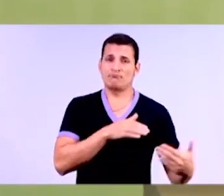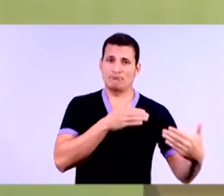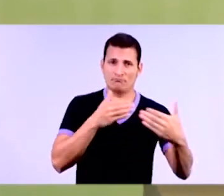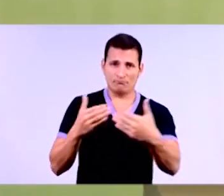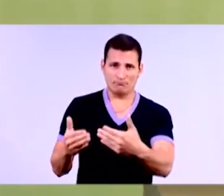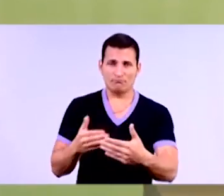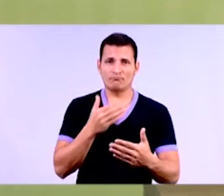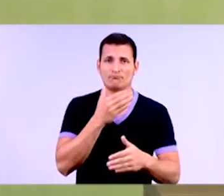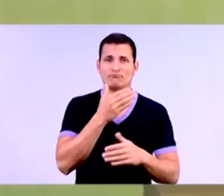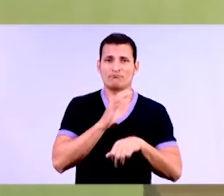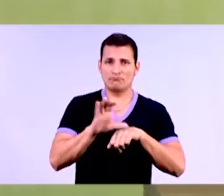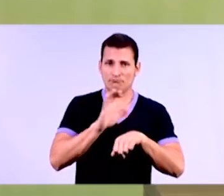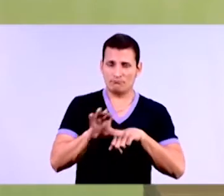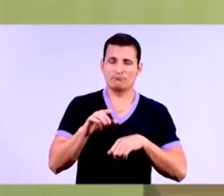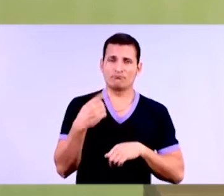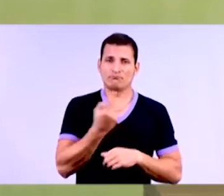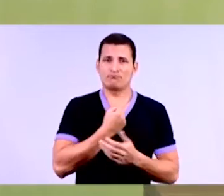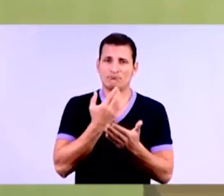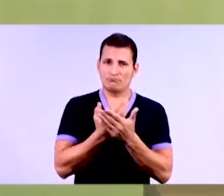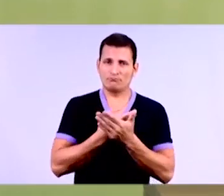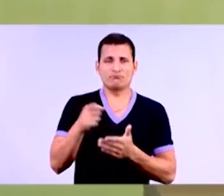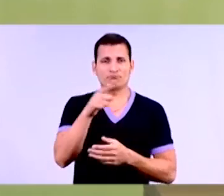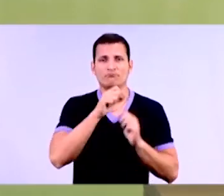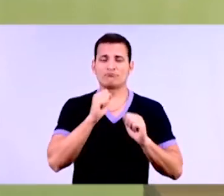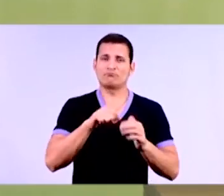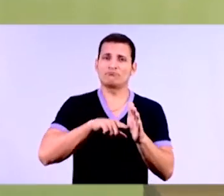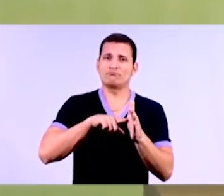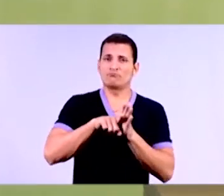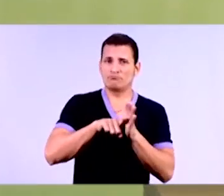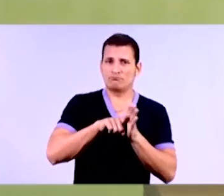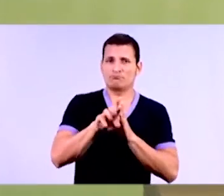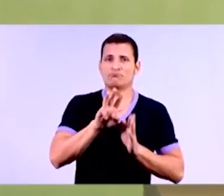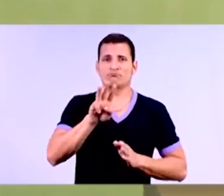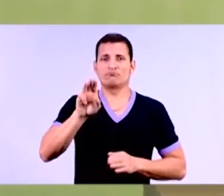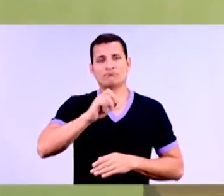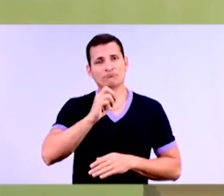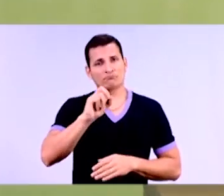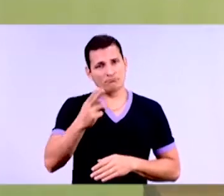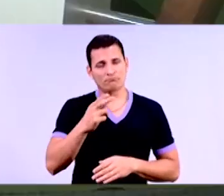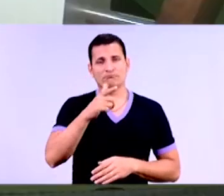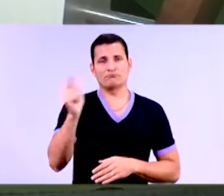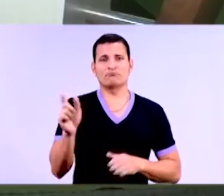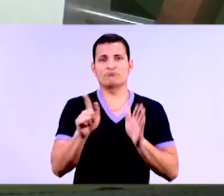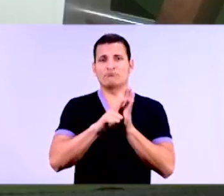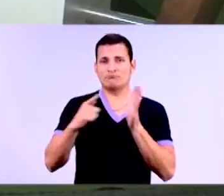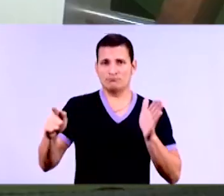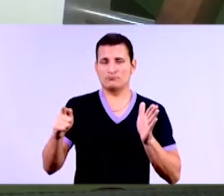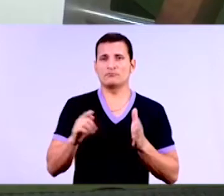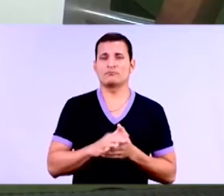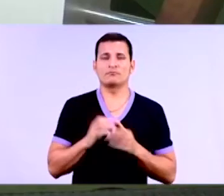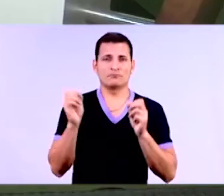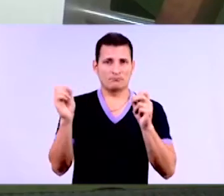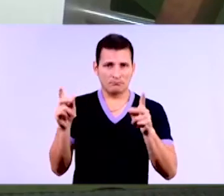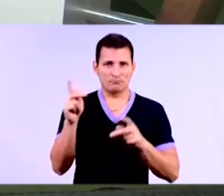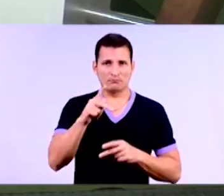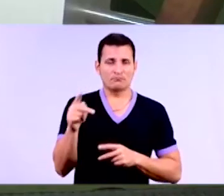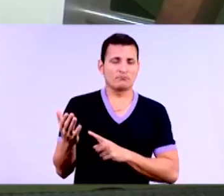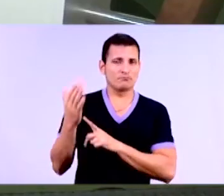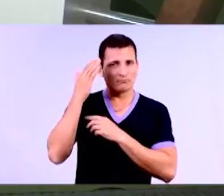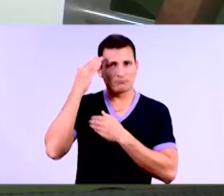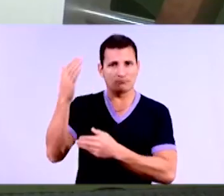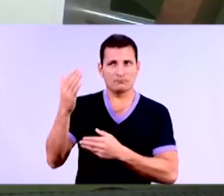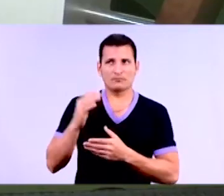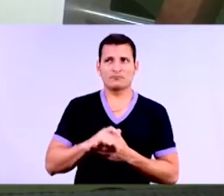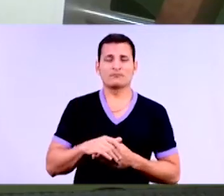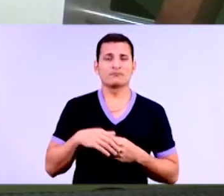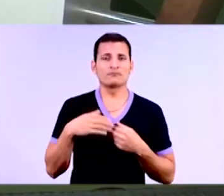Vocês podem pesquisar na internet ou numa outra gramática. Ok, professora Elisângela? Ok, professora Leide, obrigada. E como a